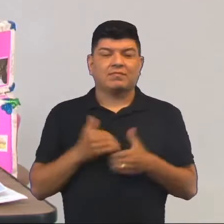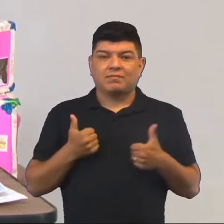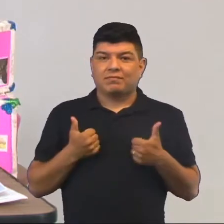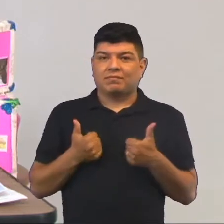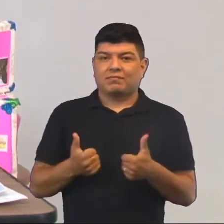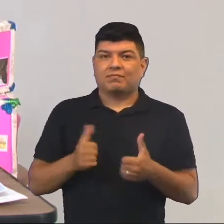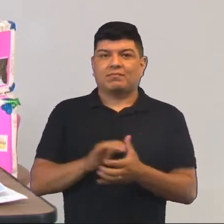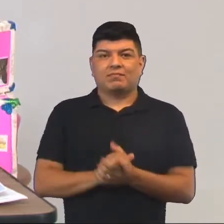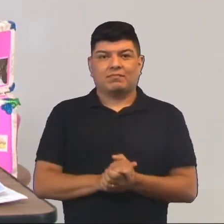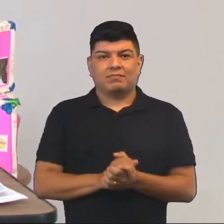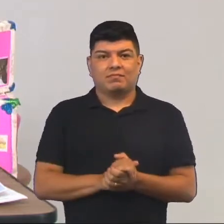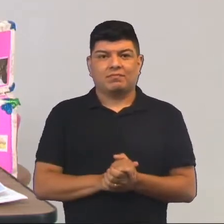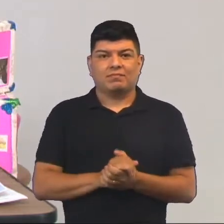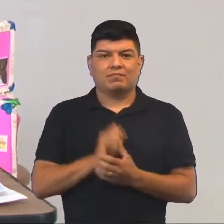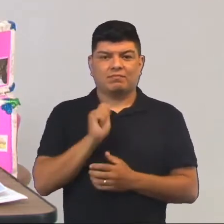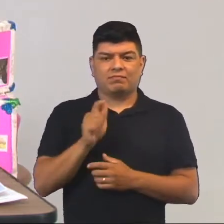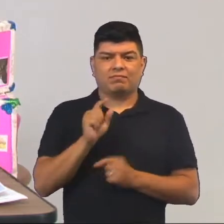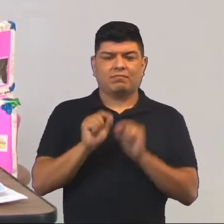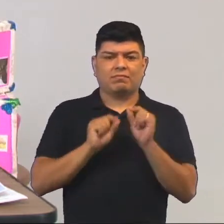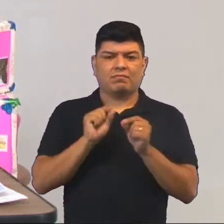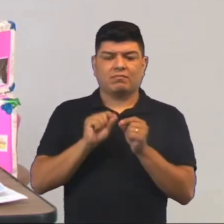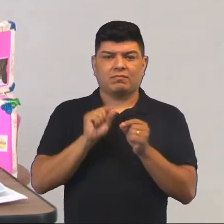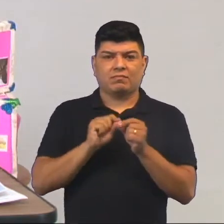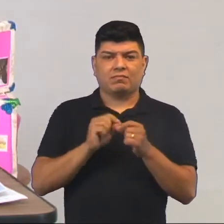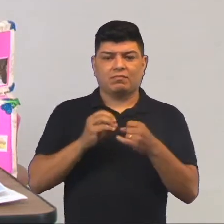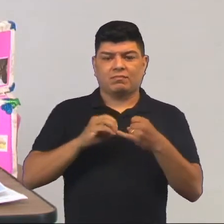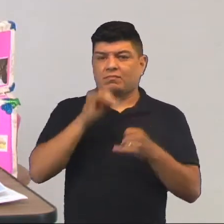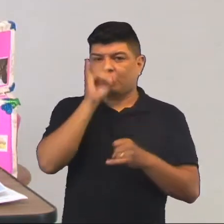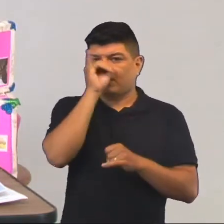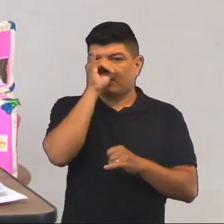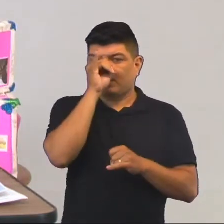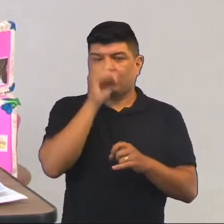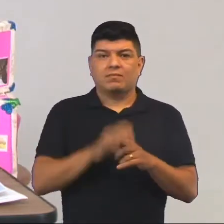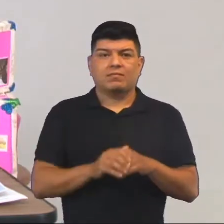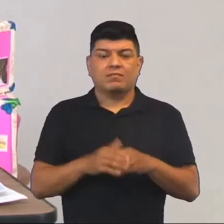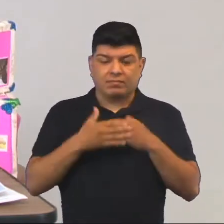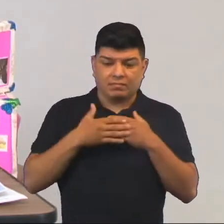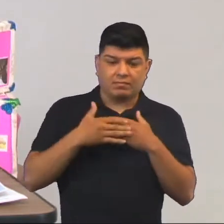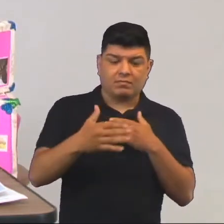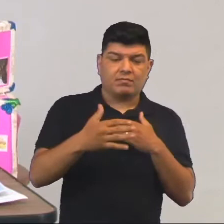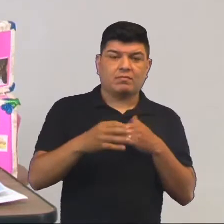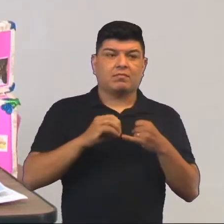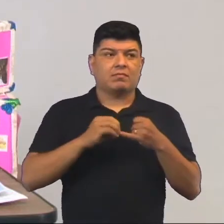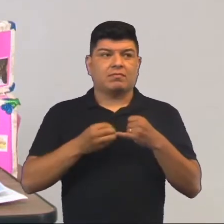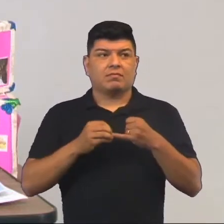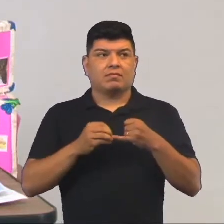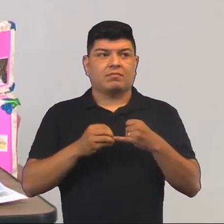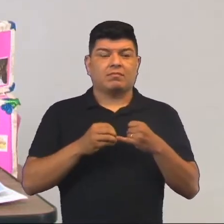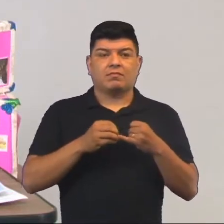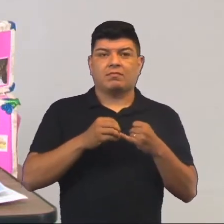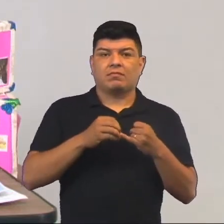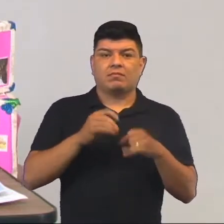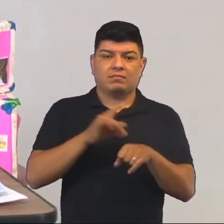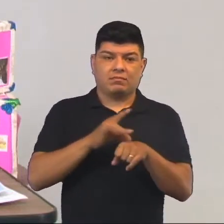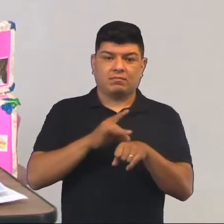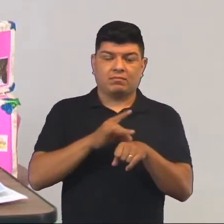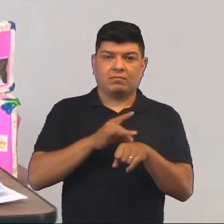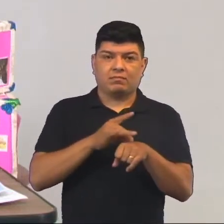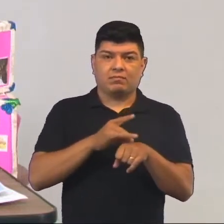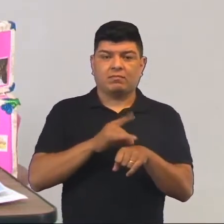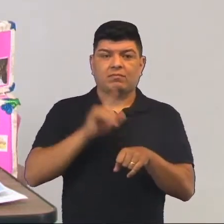Muito bem. Do que é feita a feijoada? A feijoada é feita a partir de feijão preto e